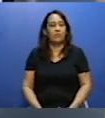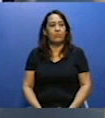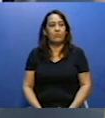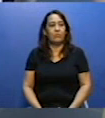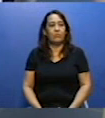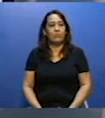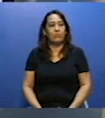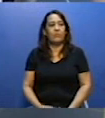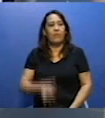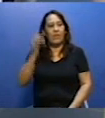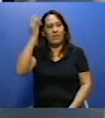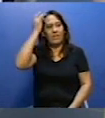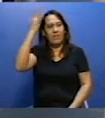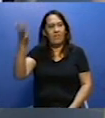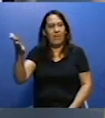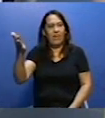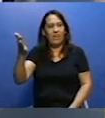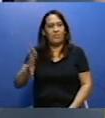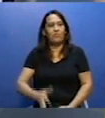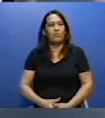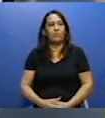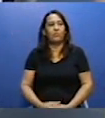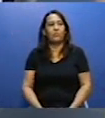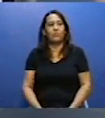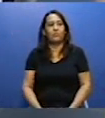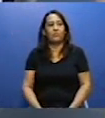Essa tá fácil.